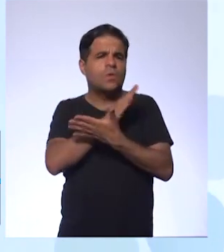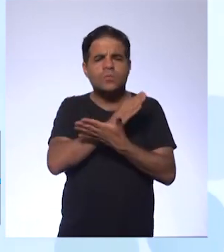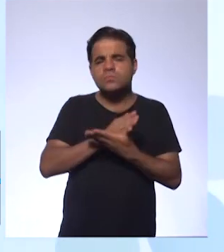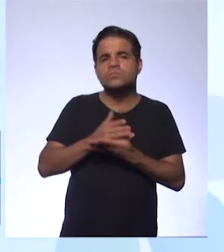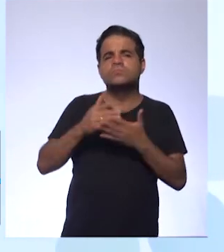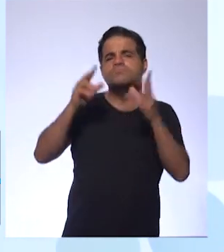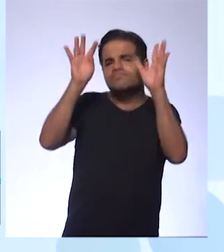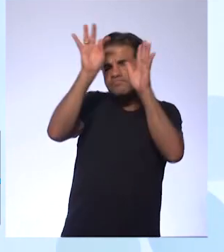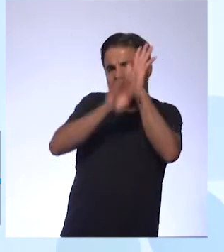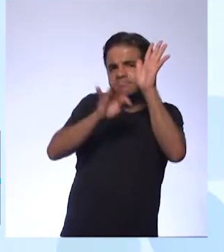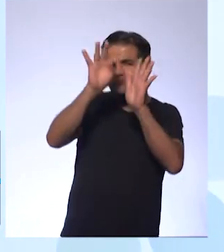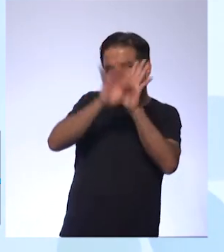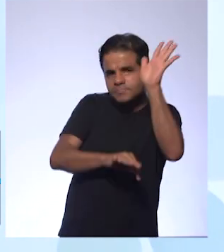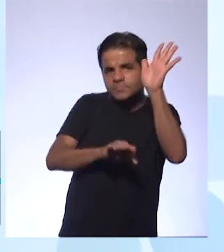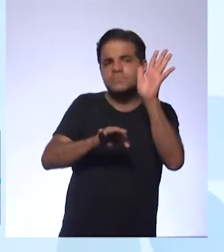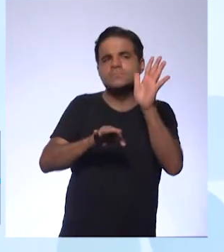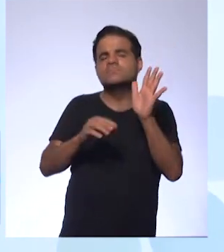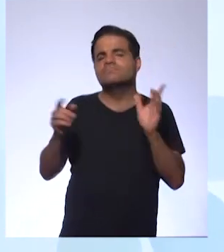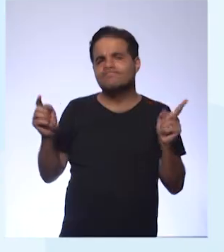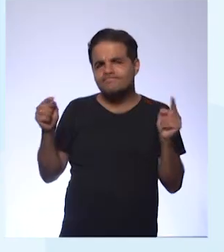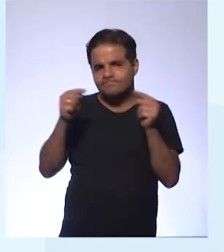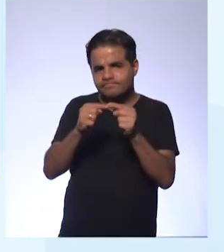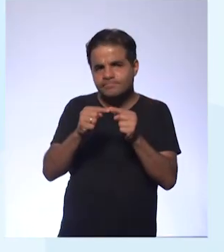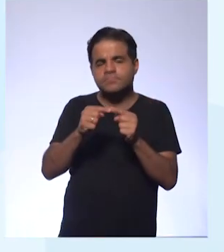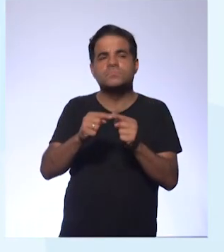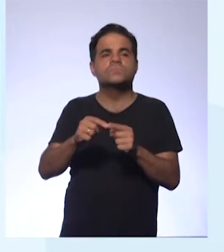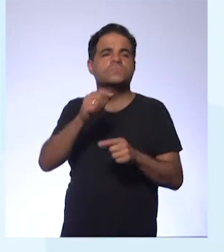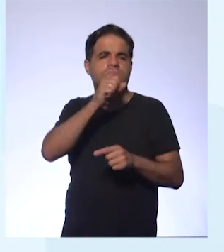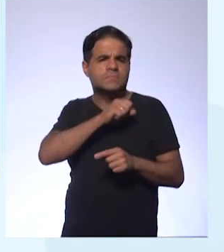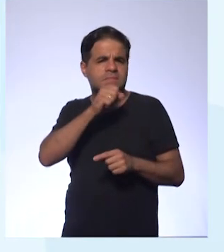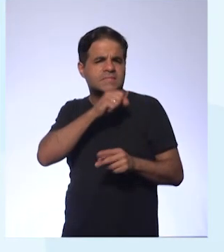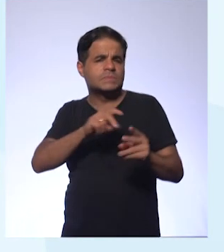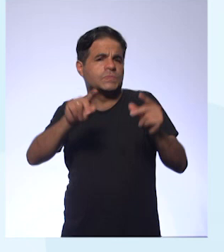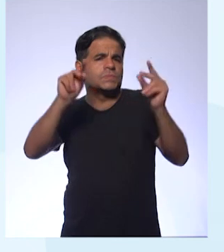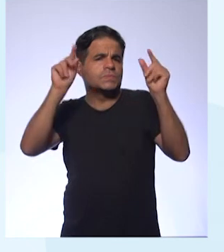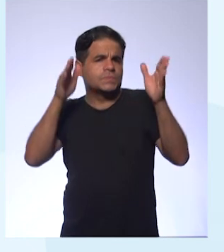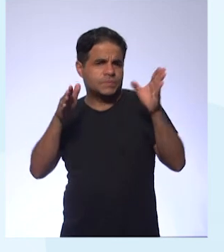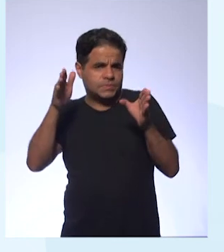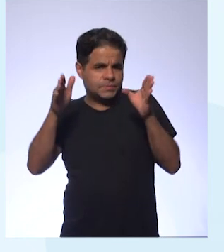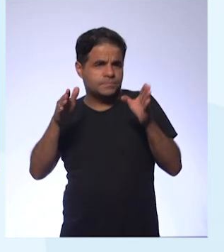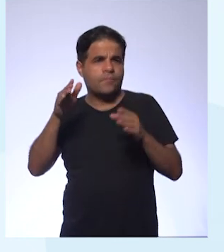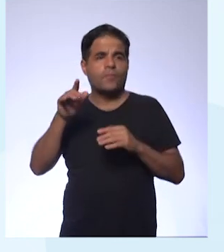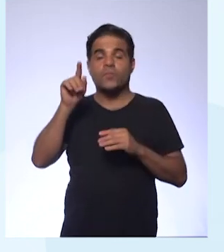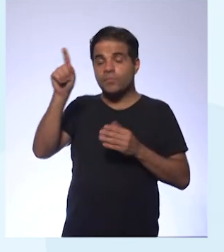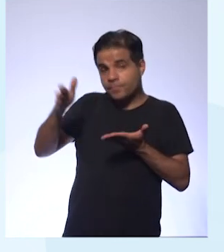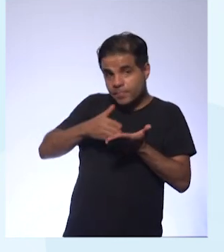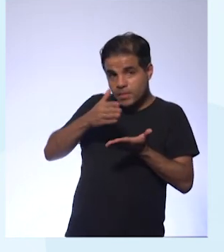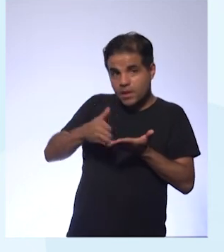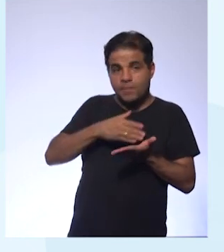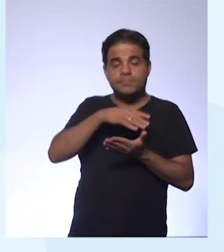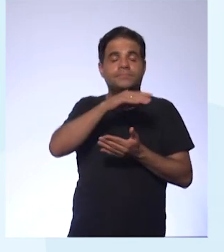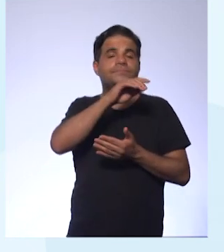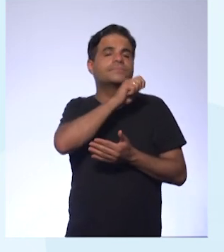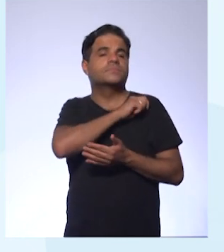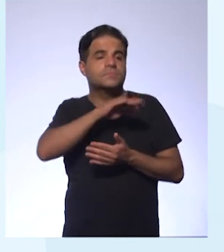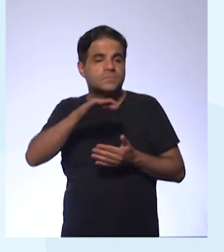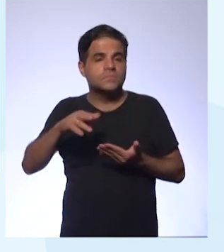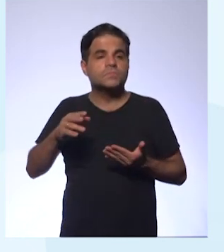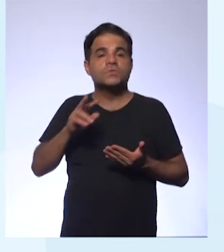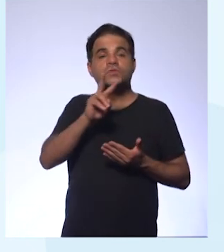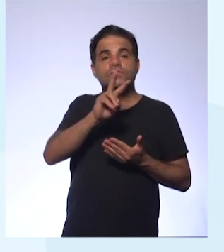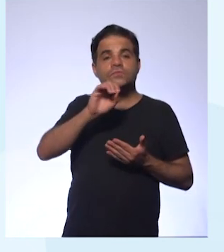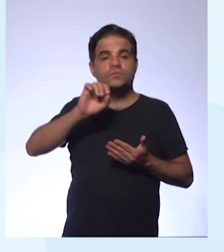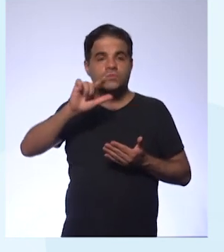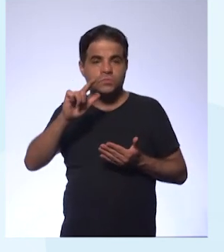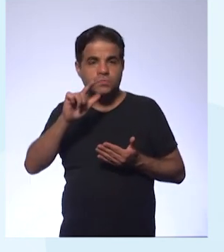que embasaram o chamado Antigo Regime. Então, olha só, lá no Caderno do Aluno, volume 2, na